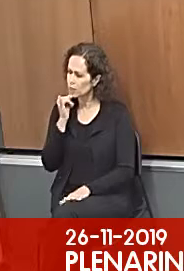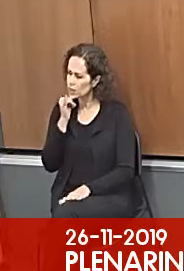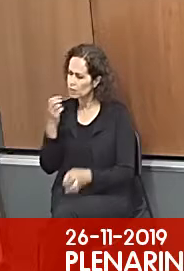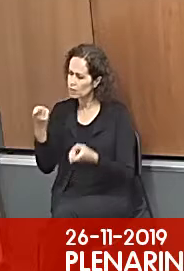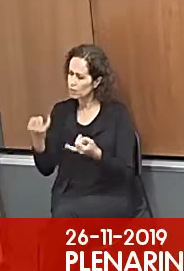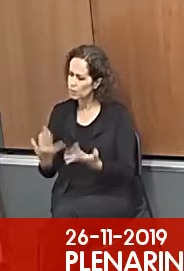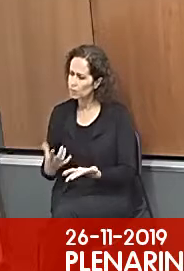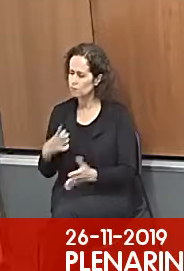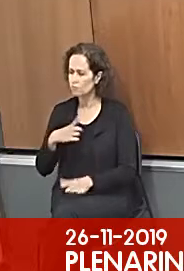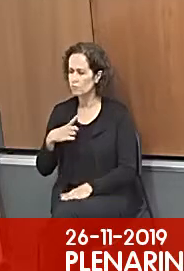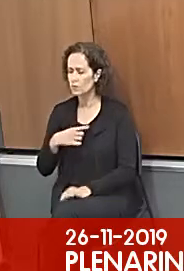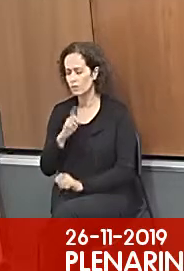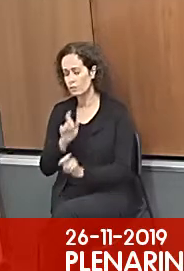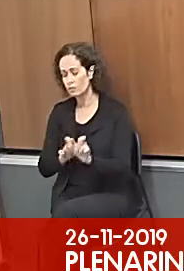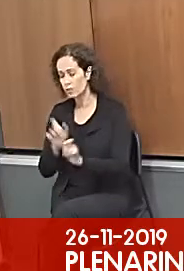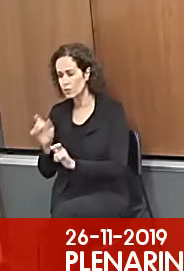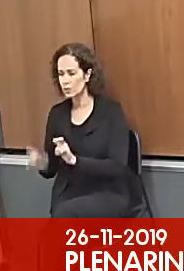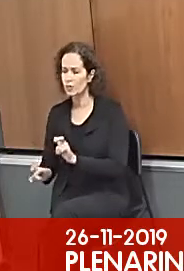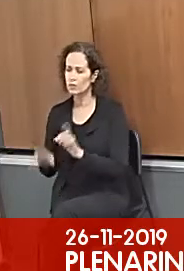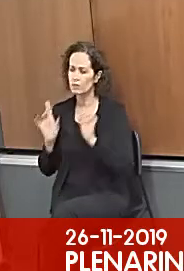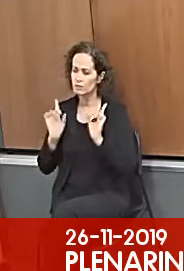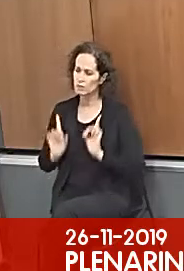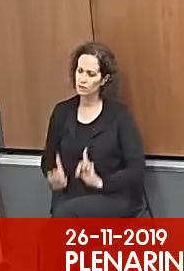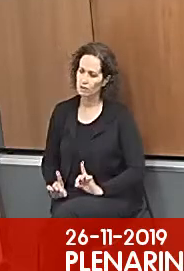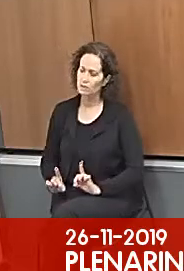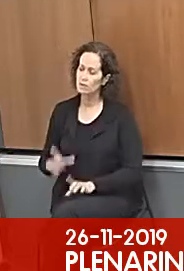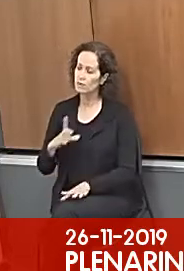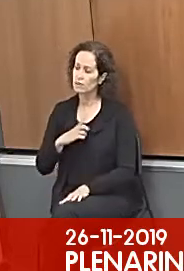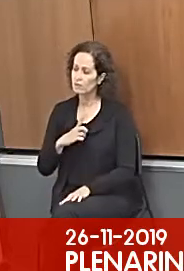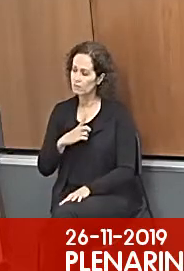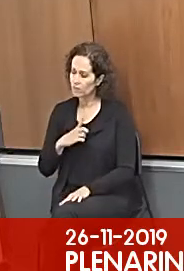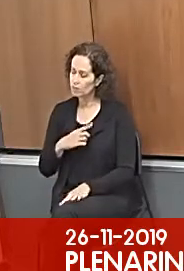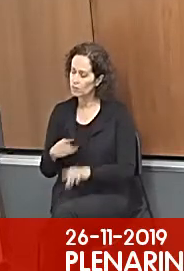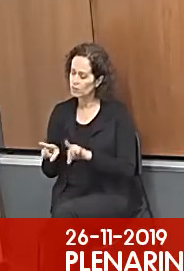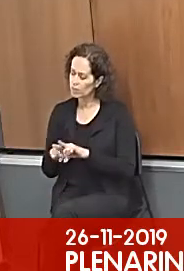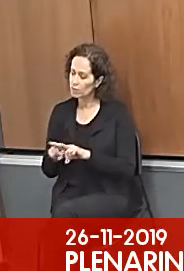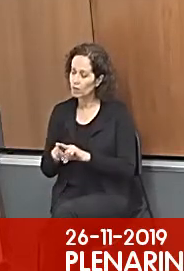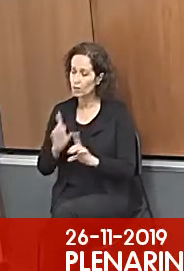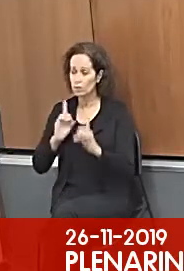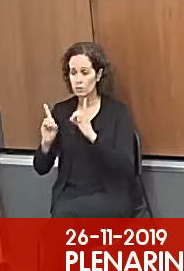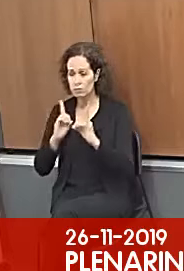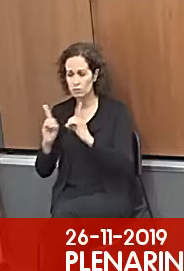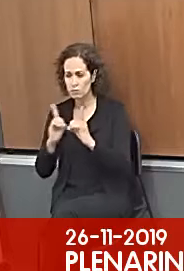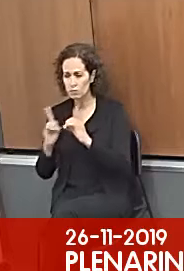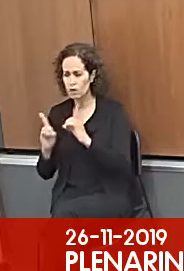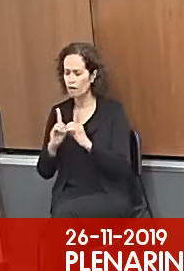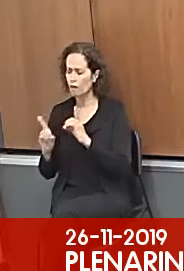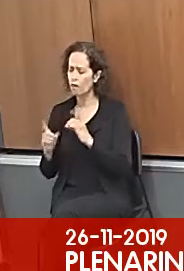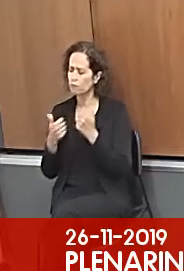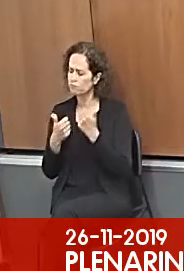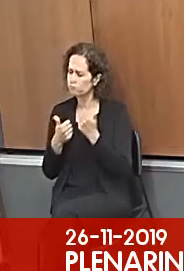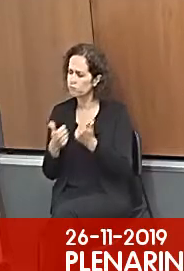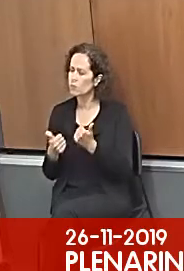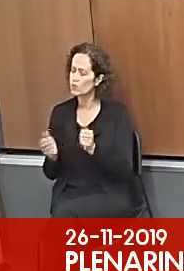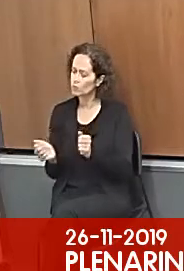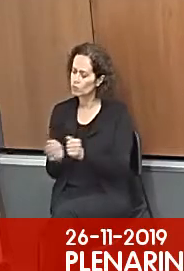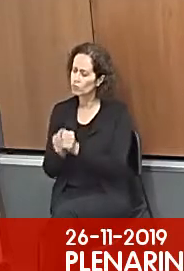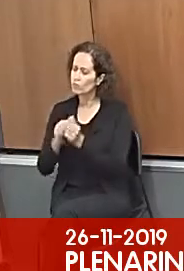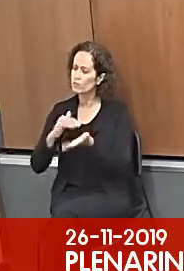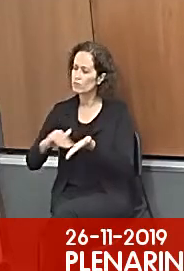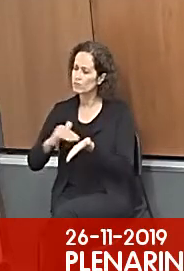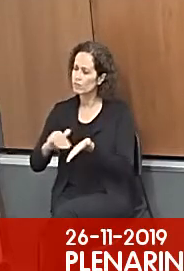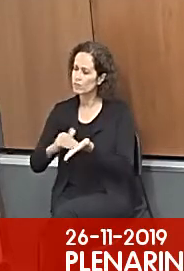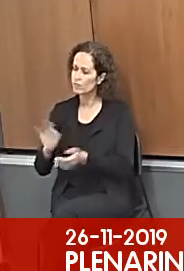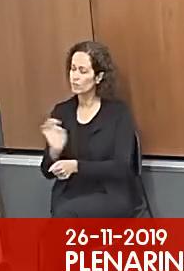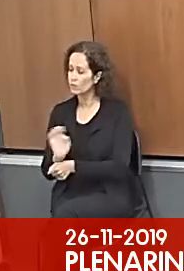do seu próprio lar pessoas especiais. E nós tivemos aí um diálogo muito propositivo com a Secretaria de Educação do